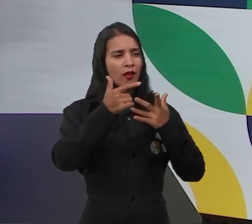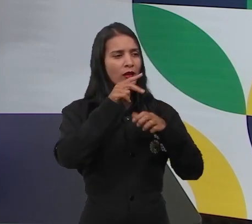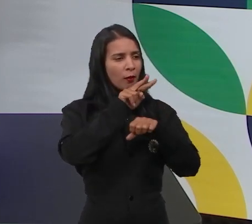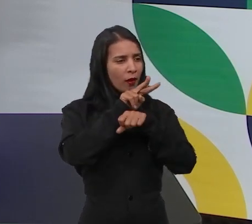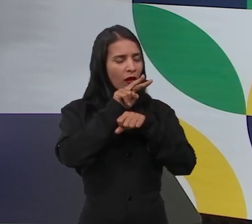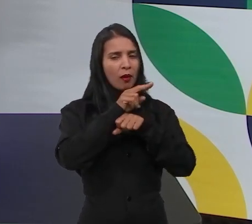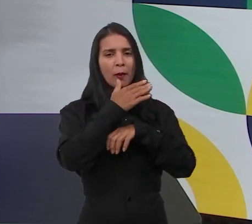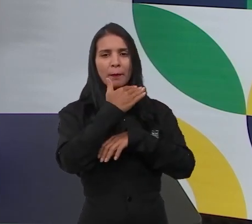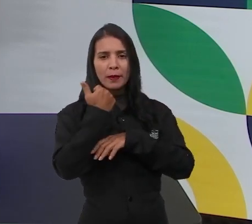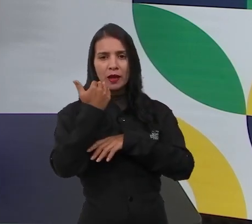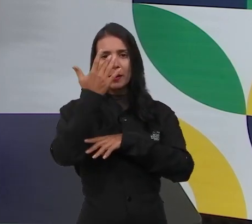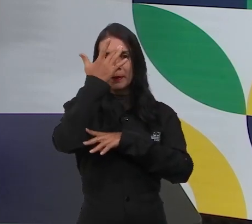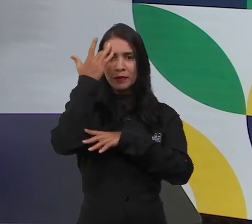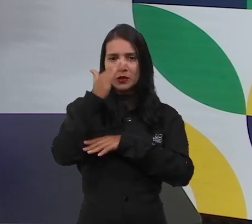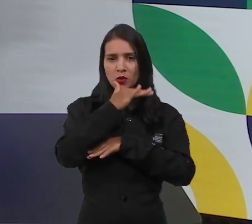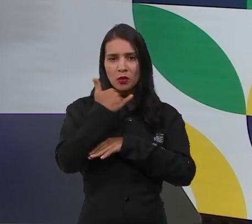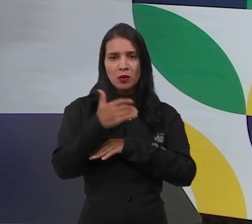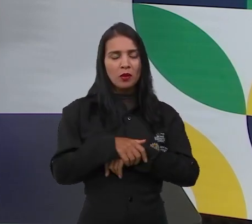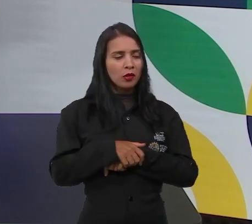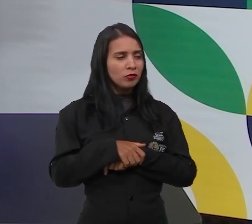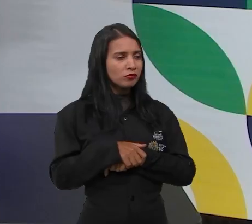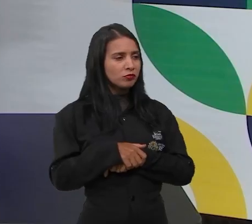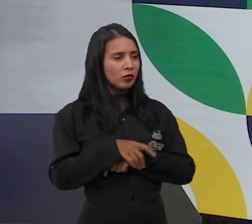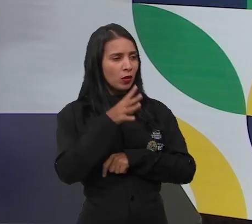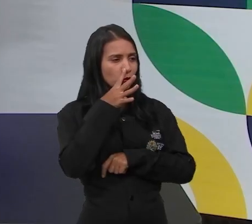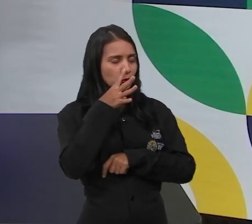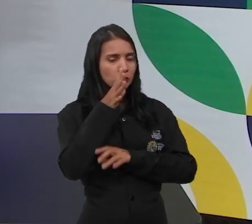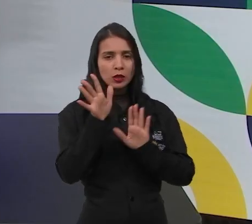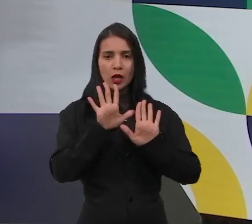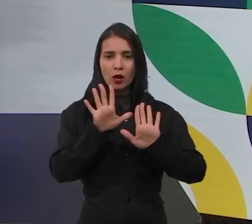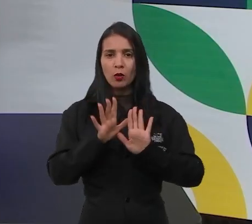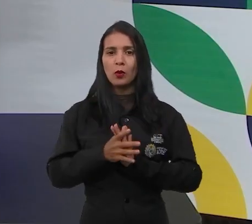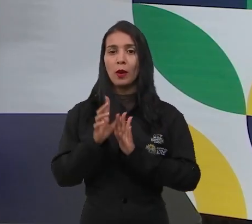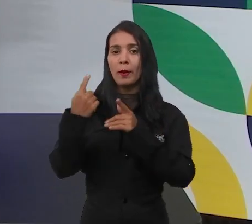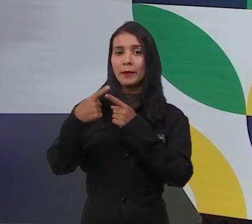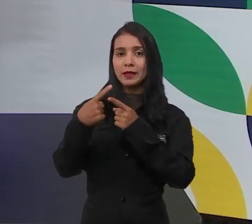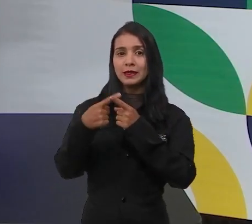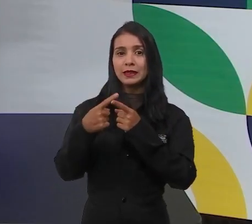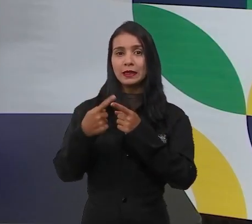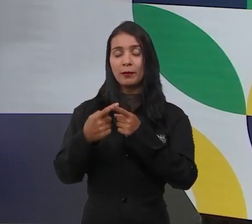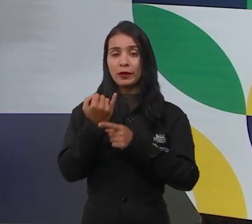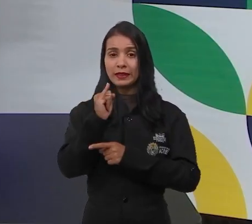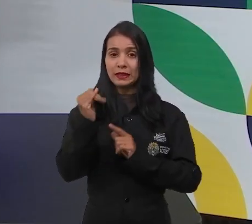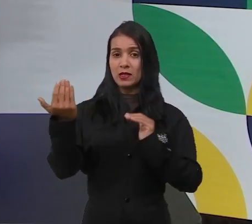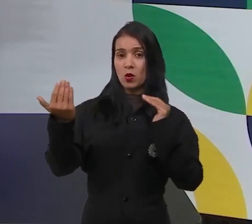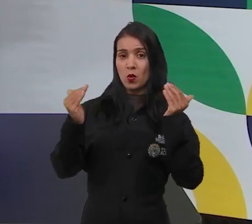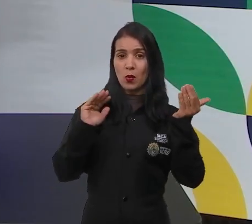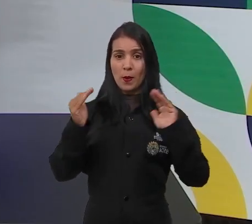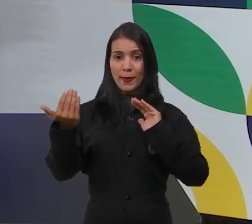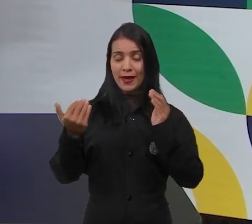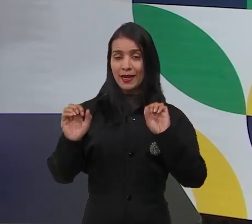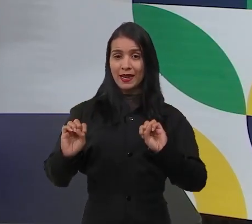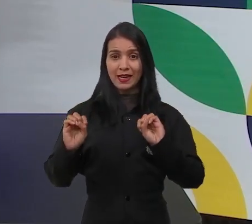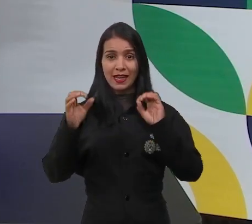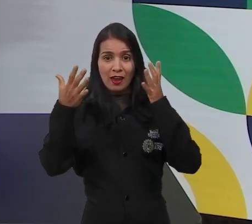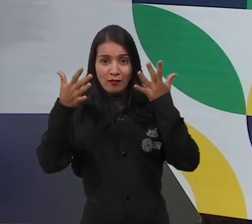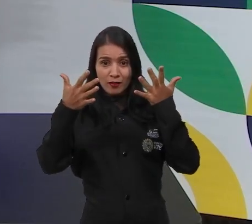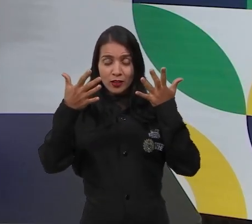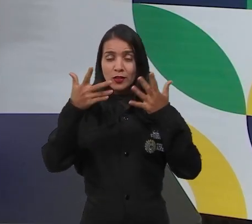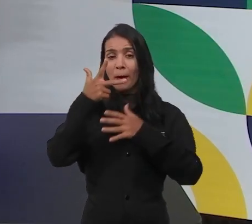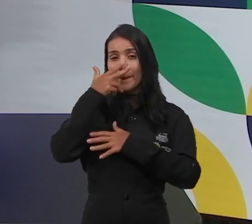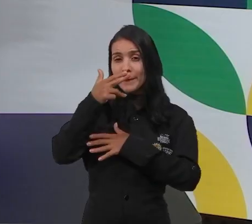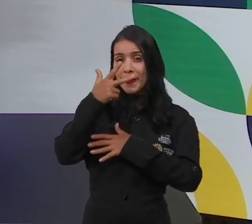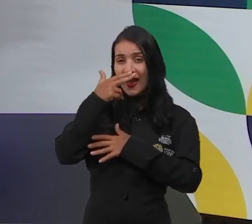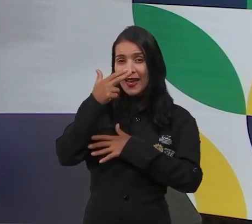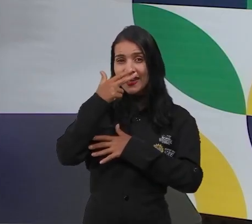onde se sepulta e enterra as pessoas mortas. Mas quando ela compara a festa a um cemitério, ela quer dizer o quê? Que a